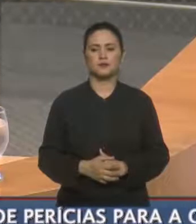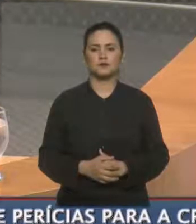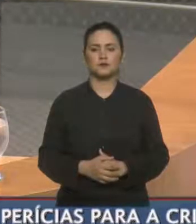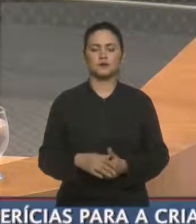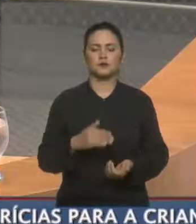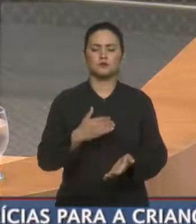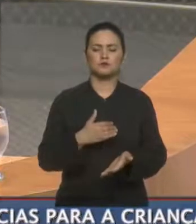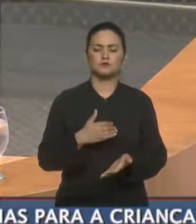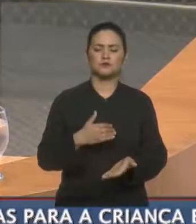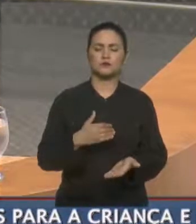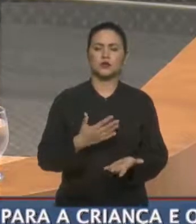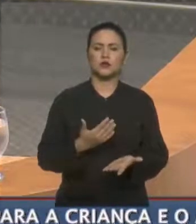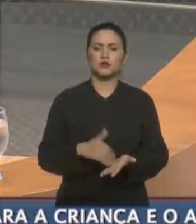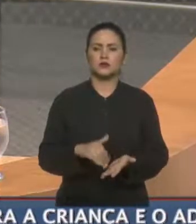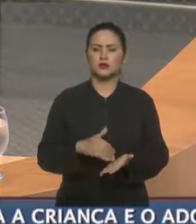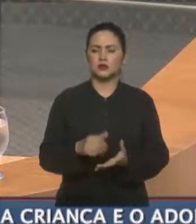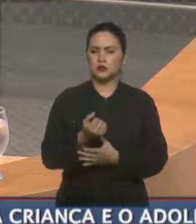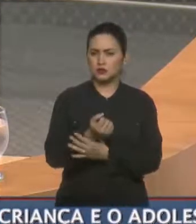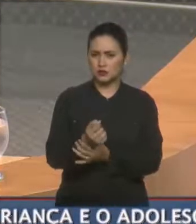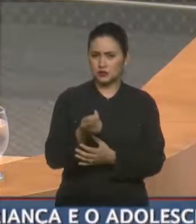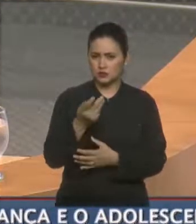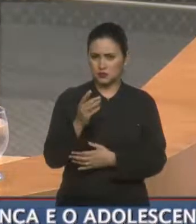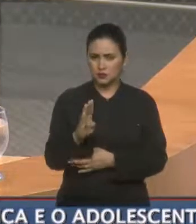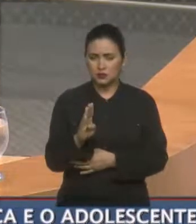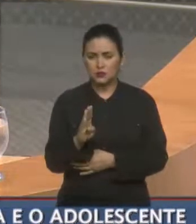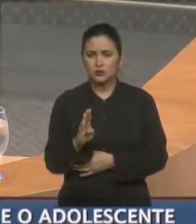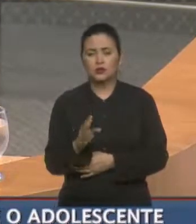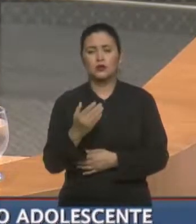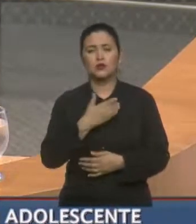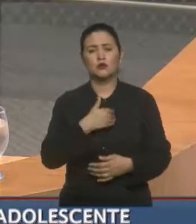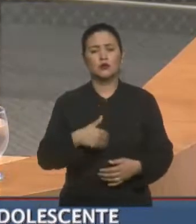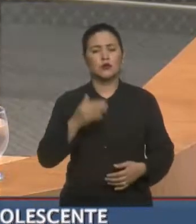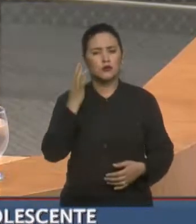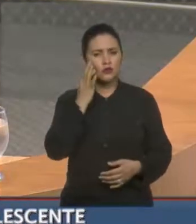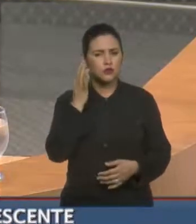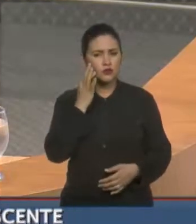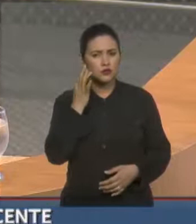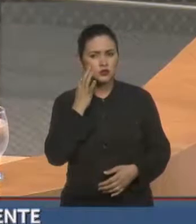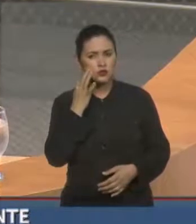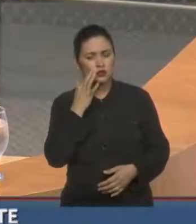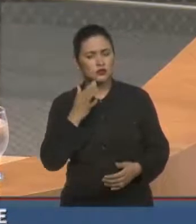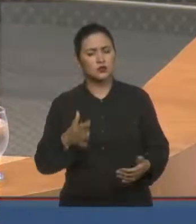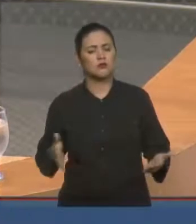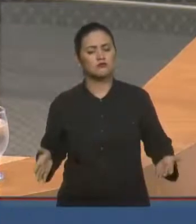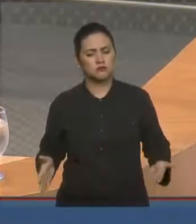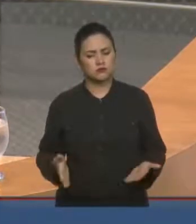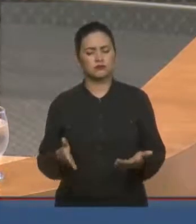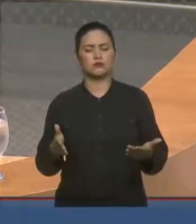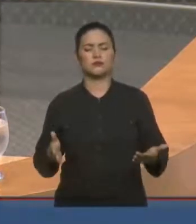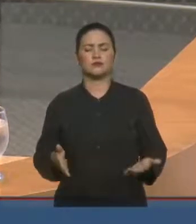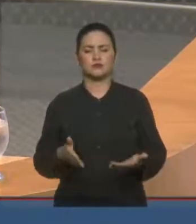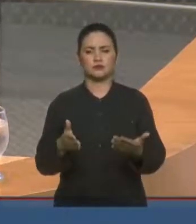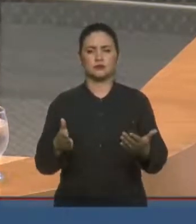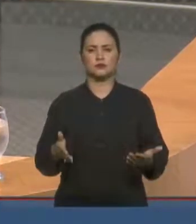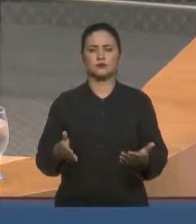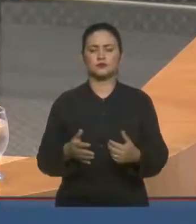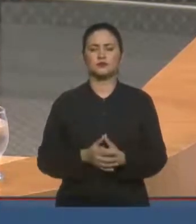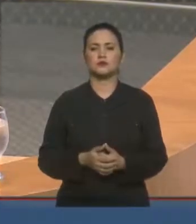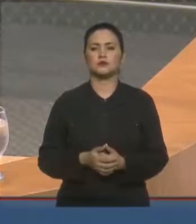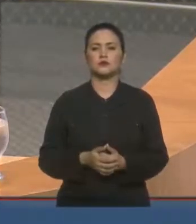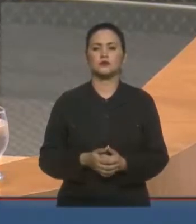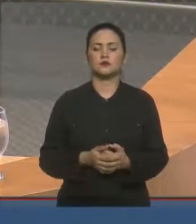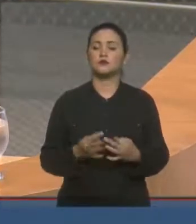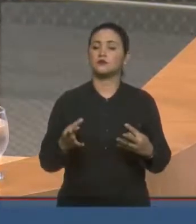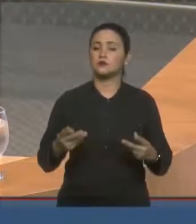secretário de Segurança Pública e do nosso delegado-geral. E são coisas que, na prática, qualquer um pode verificar. É, de 2015 para cá,